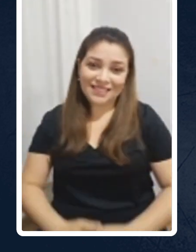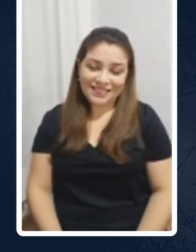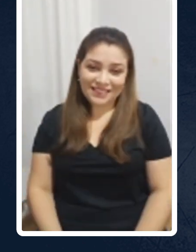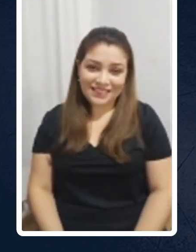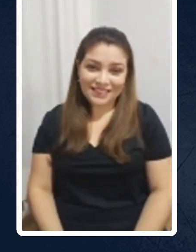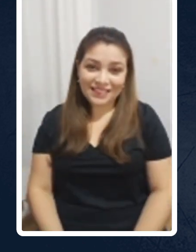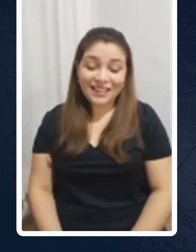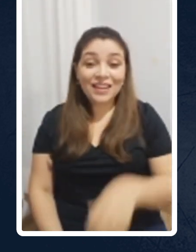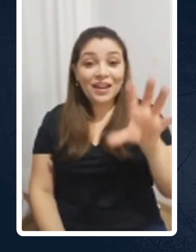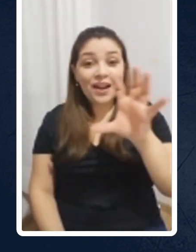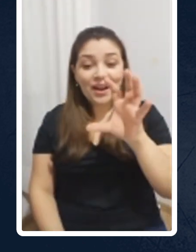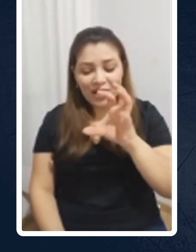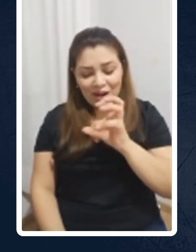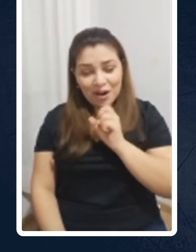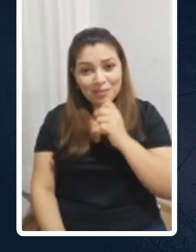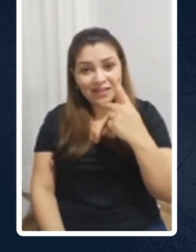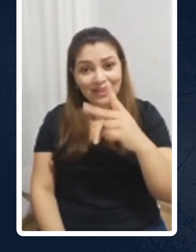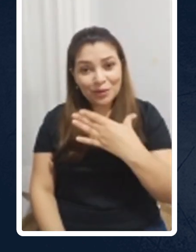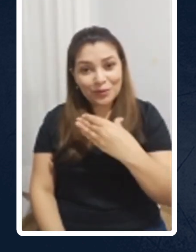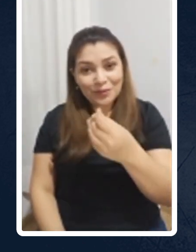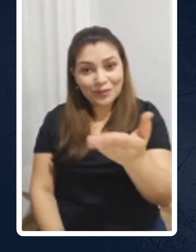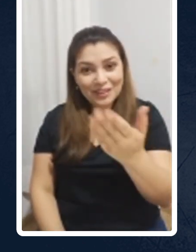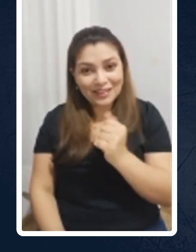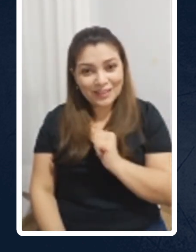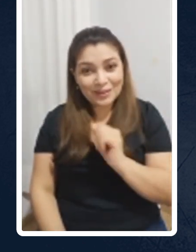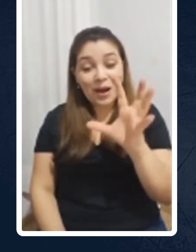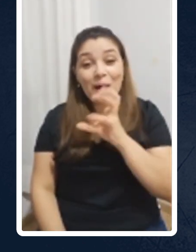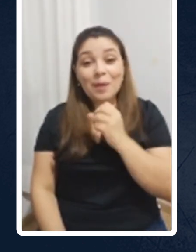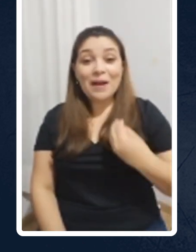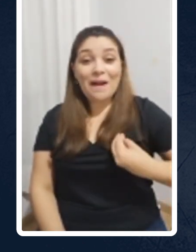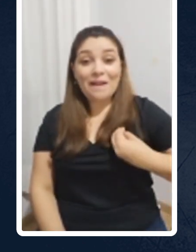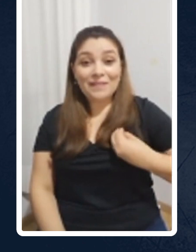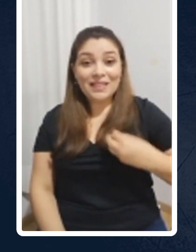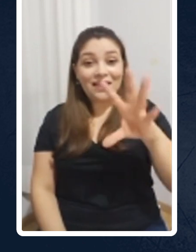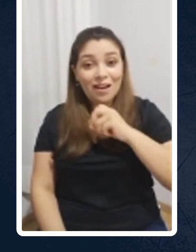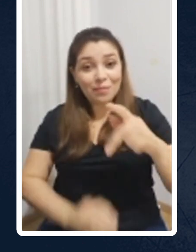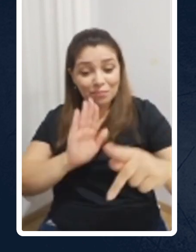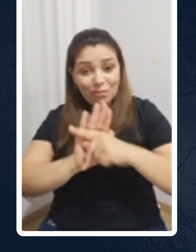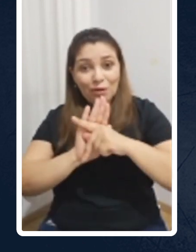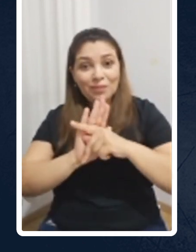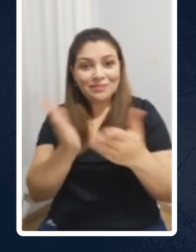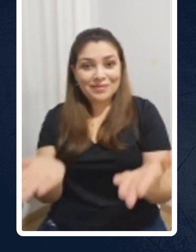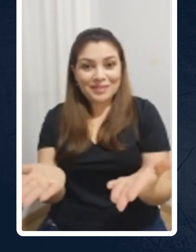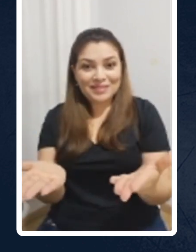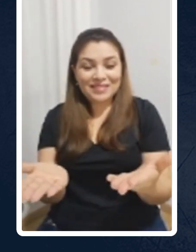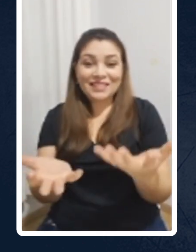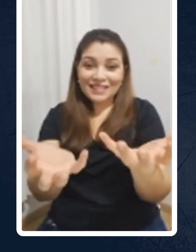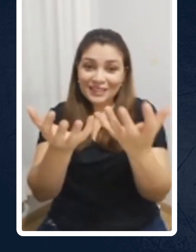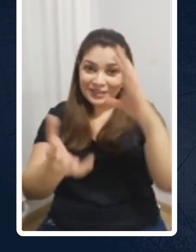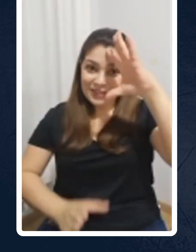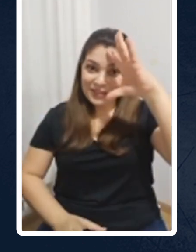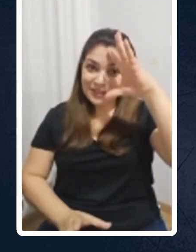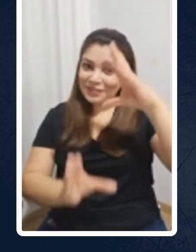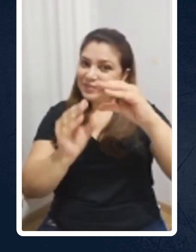Ame seu filho, ame a vida, se ame. E aí eu quero fazer um fechamento depois sobre isso. Tá? Então tu me dá um